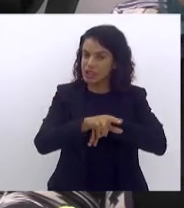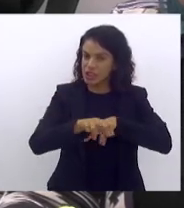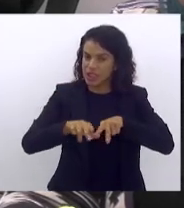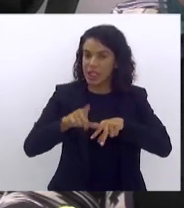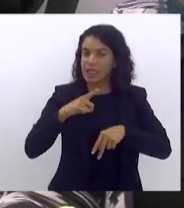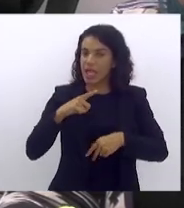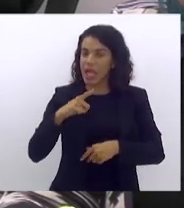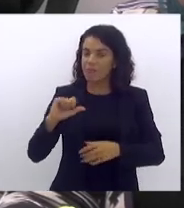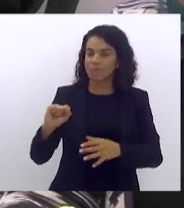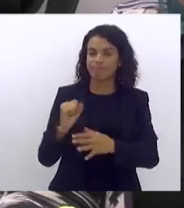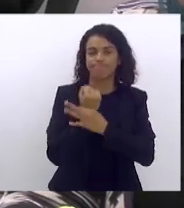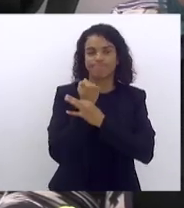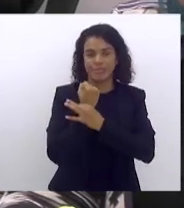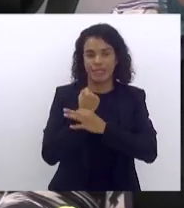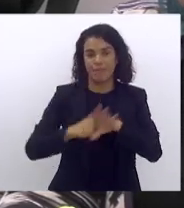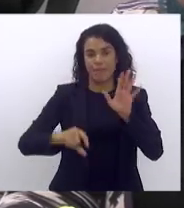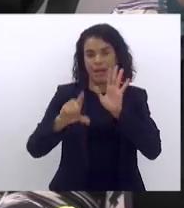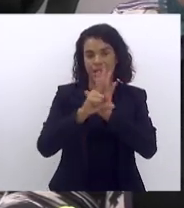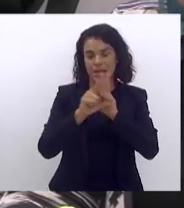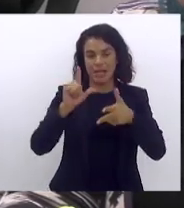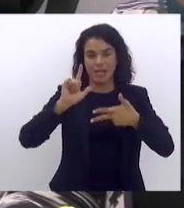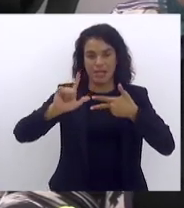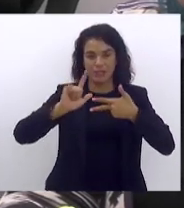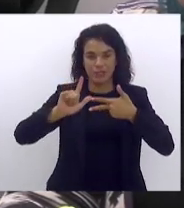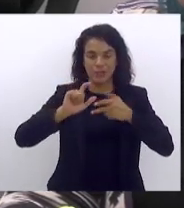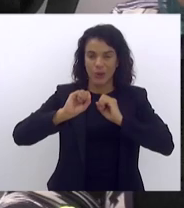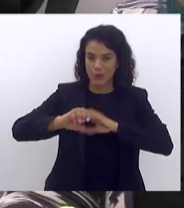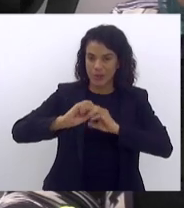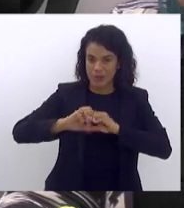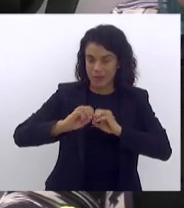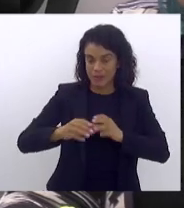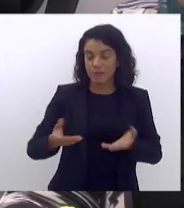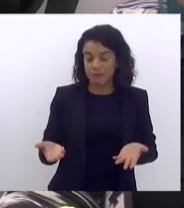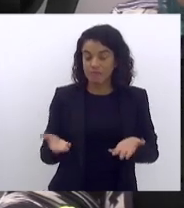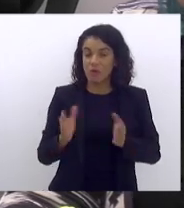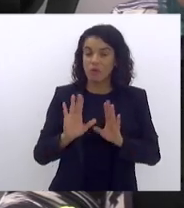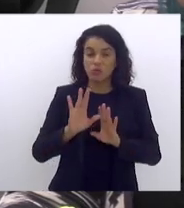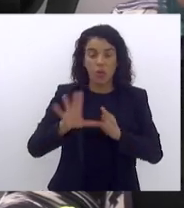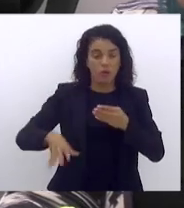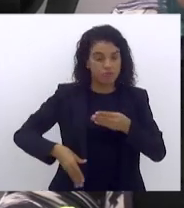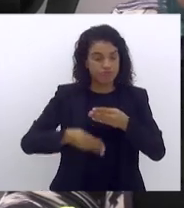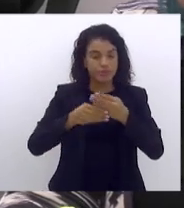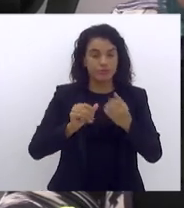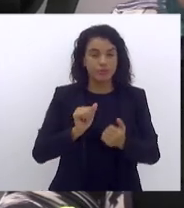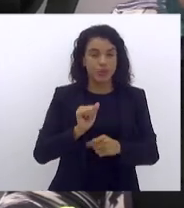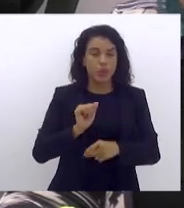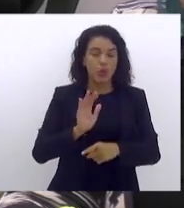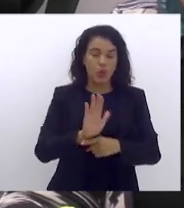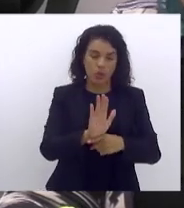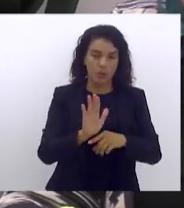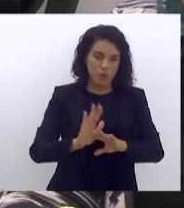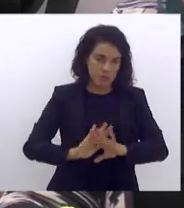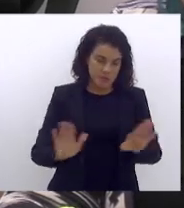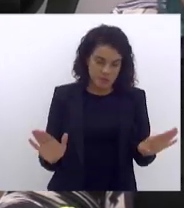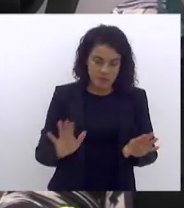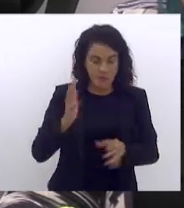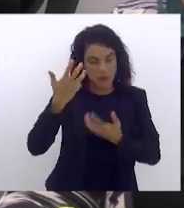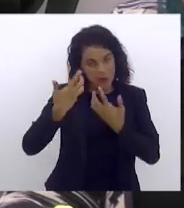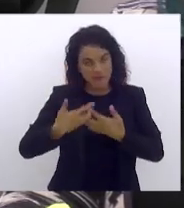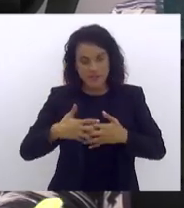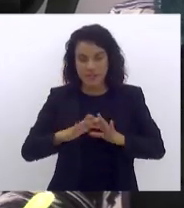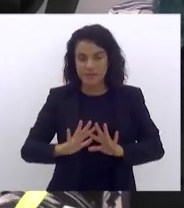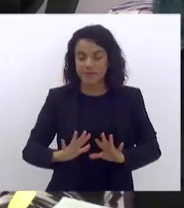respaldado pela legislação educacional brasileira em vigor. Então, só queria fazer essa contribuição rápida para essa reflexão